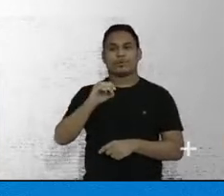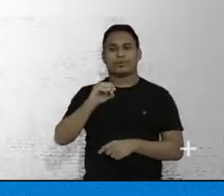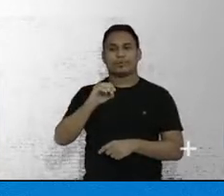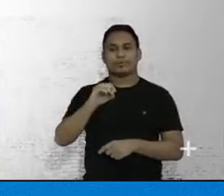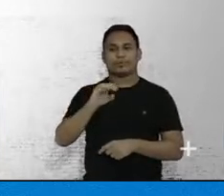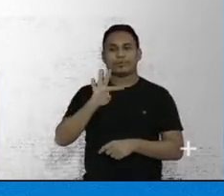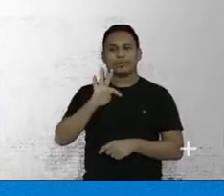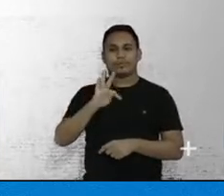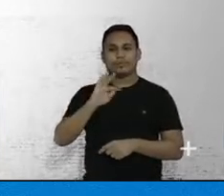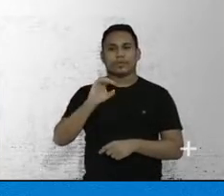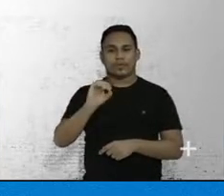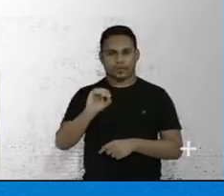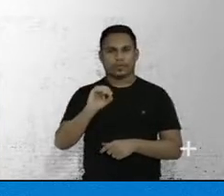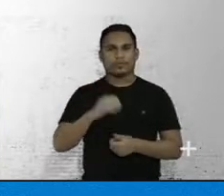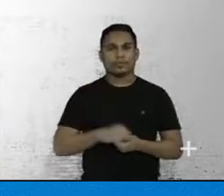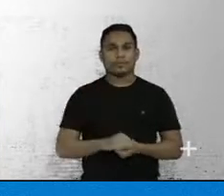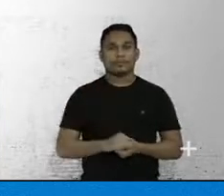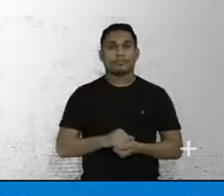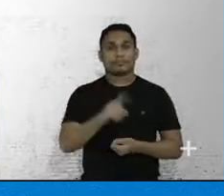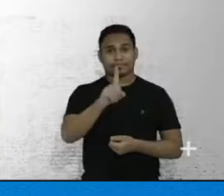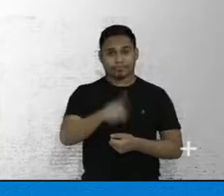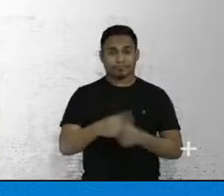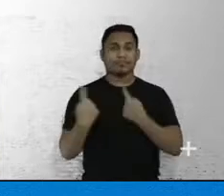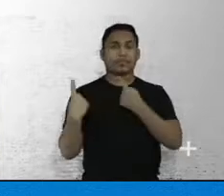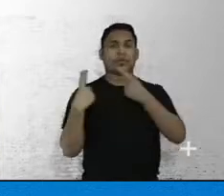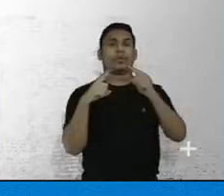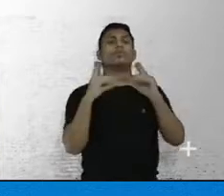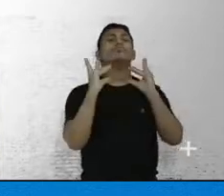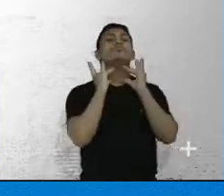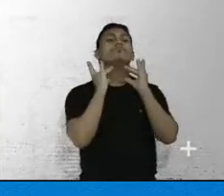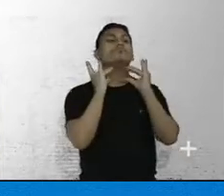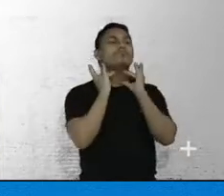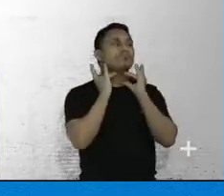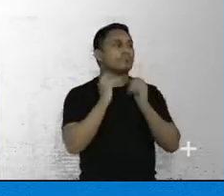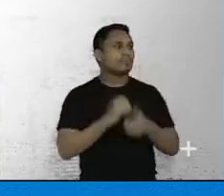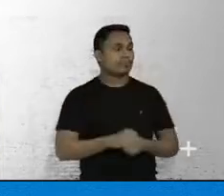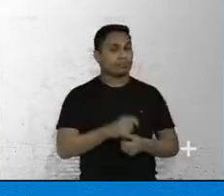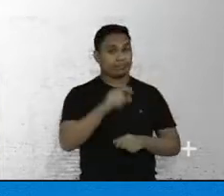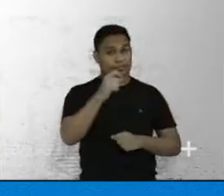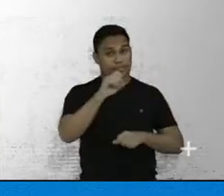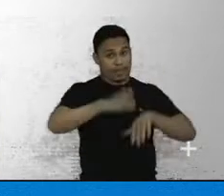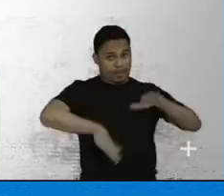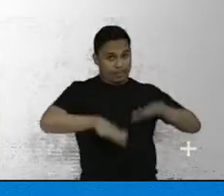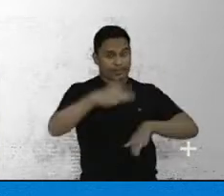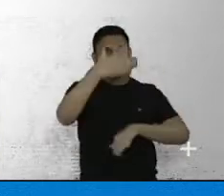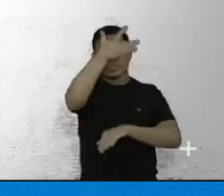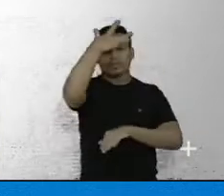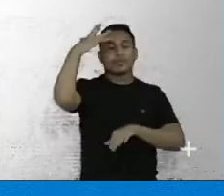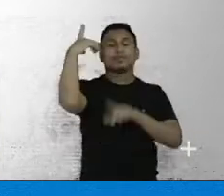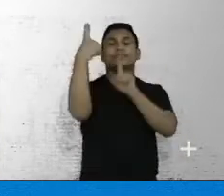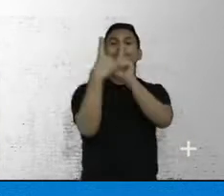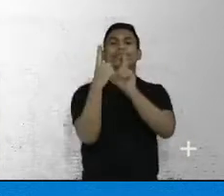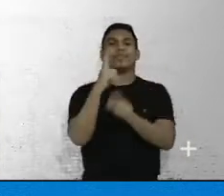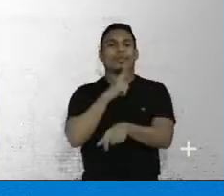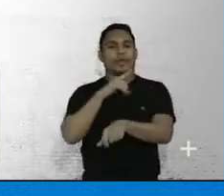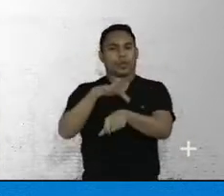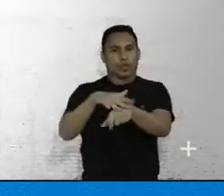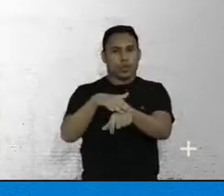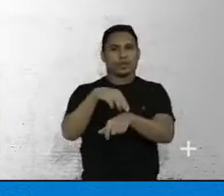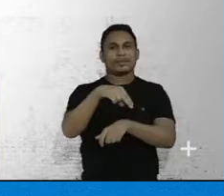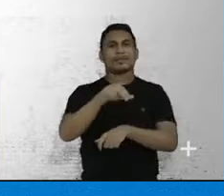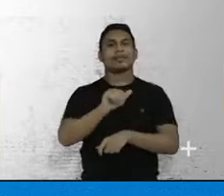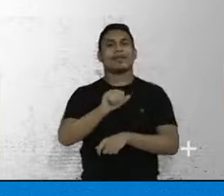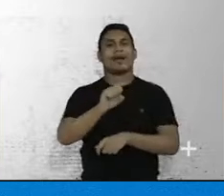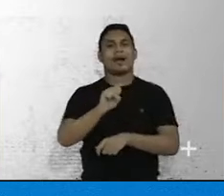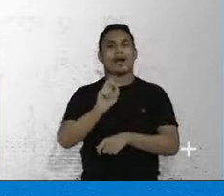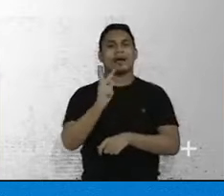anticorpos antitireoide. Muitas vezes, os pacientes que têm doença de Hashimoto vão desenvolver ao